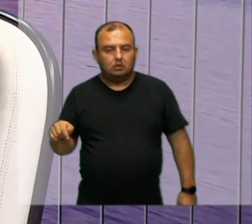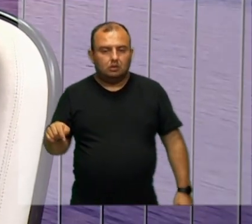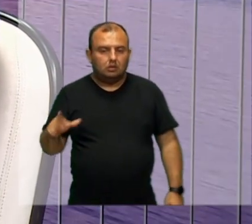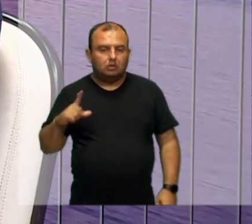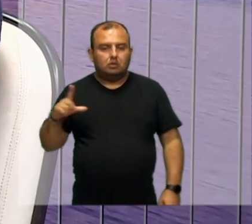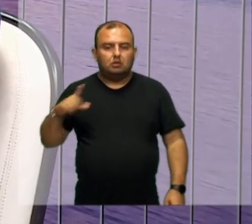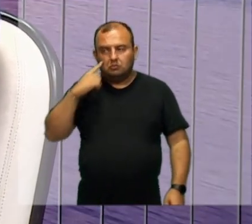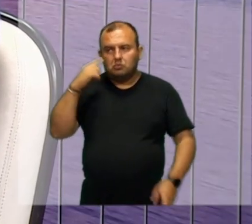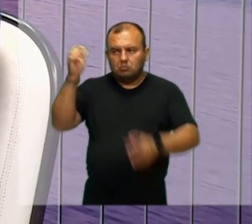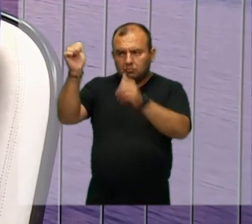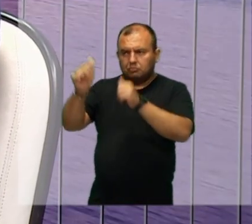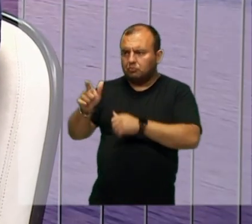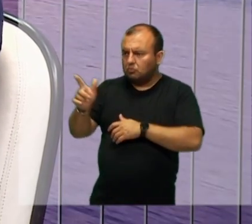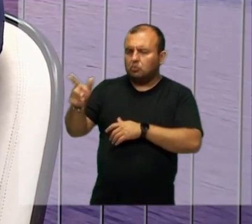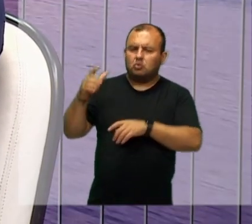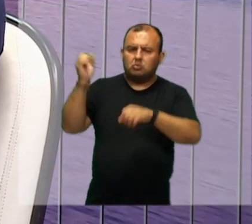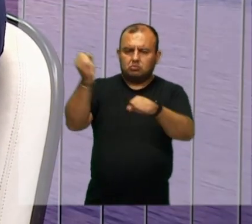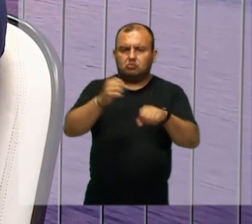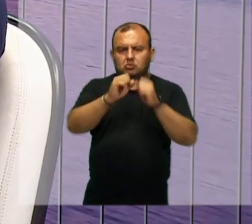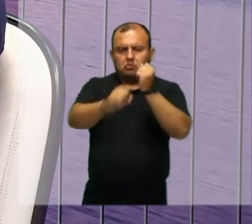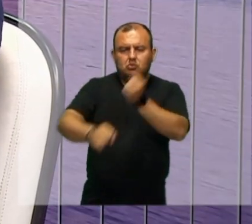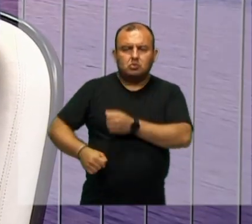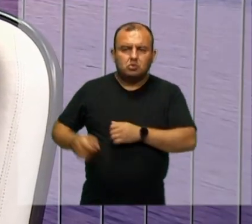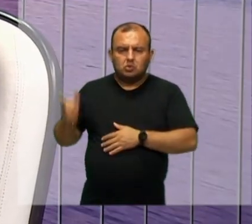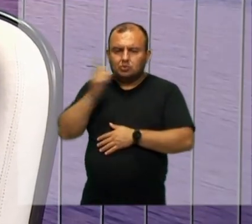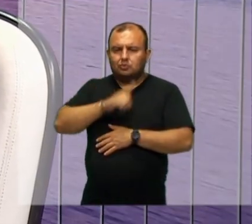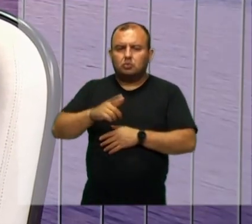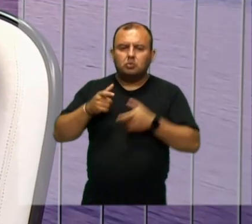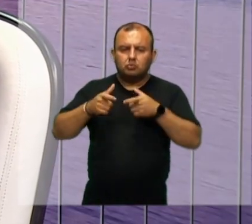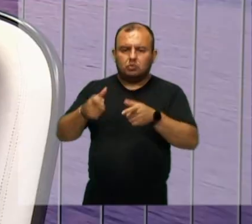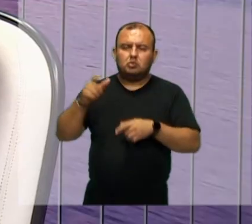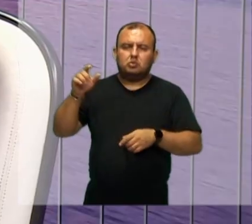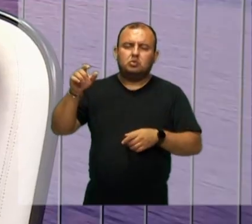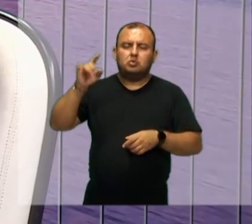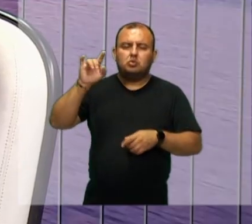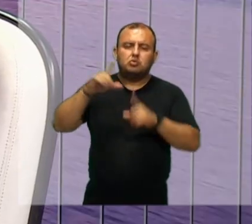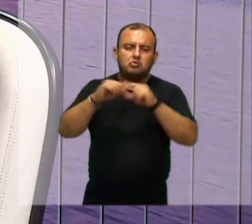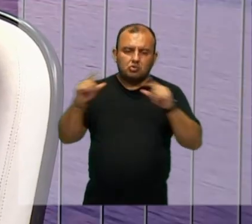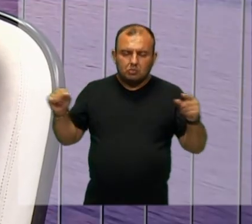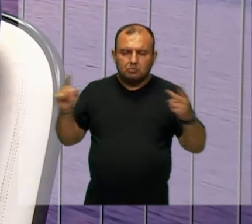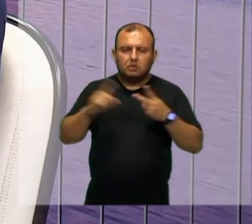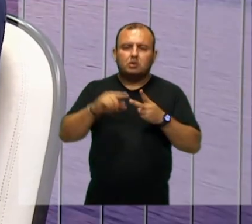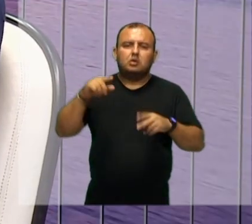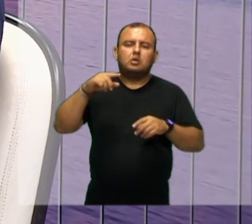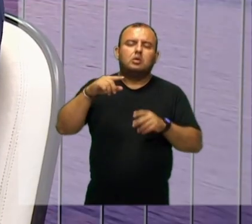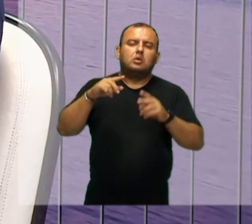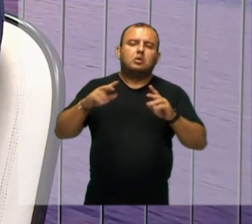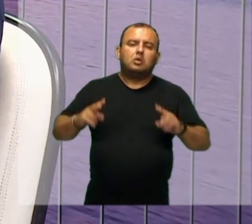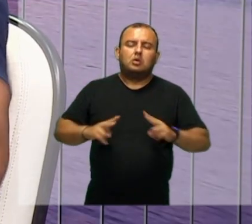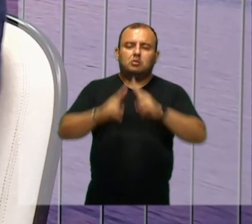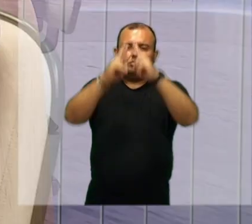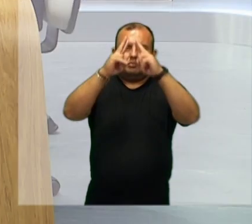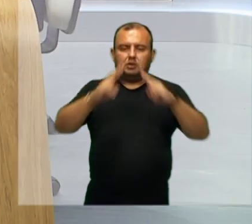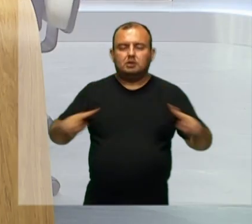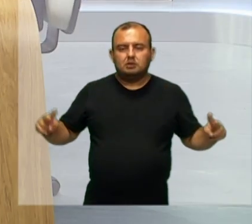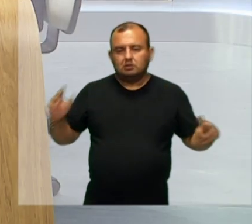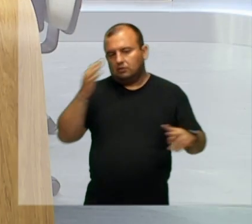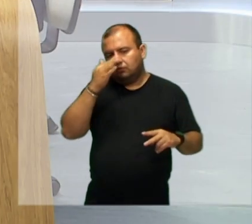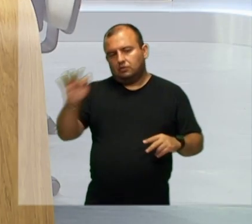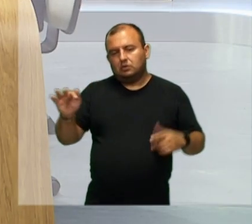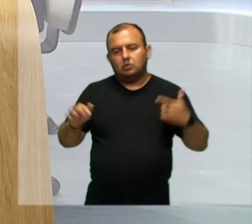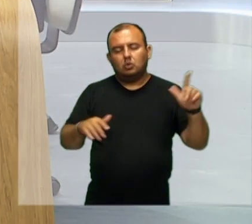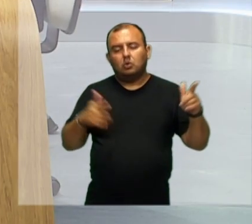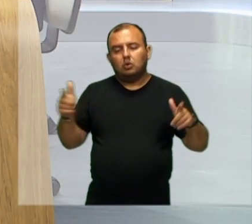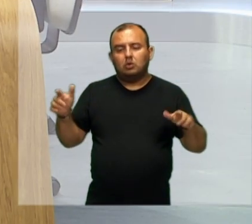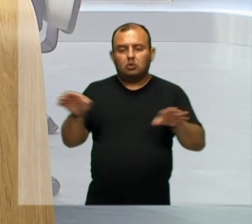como um ídolo por tudo que ele já fez na canoagem brasileira, medalhista de Tóquio, medalhista em Paris e em outro barco, na canoa, né?